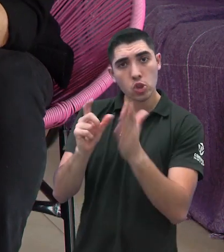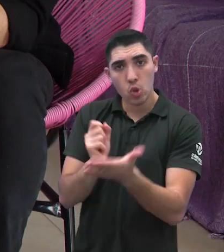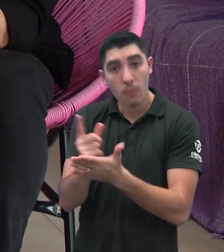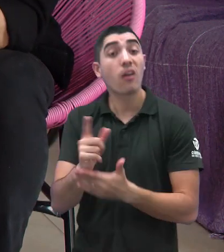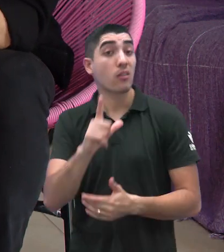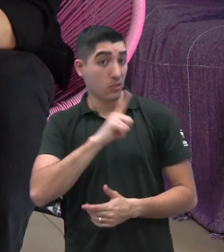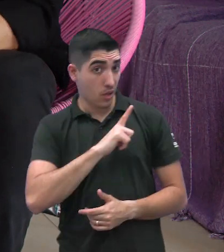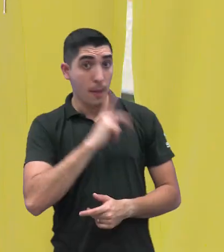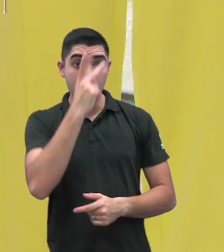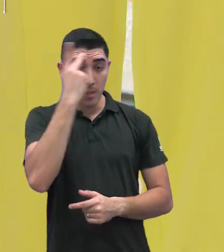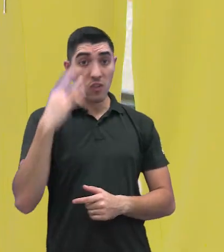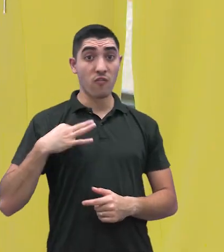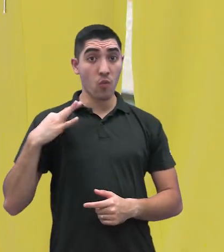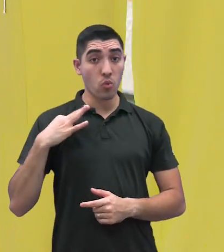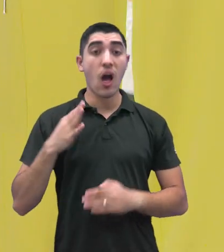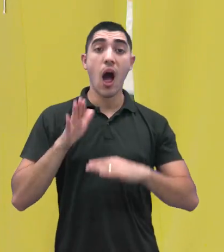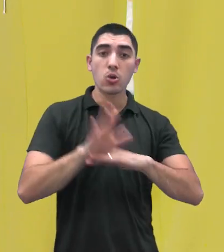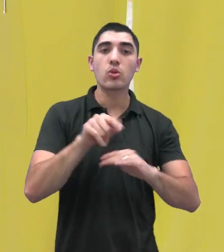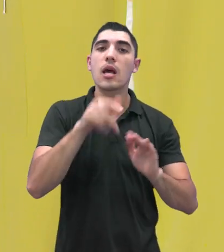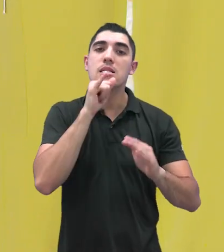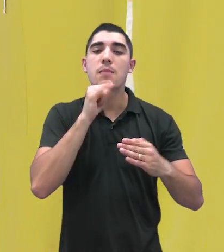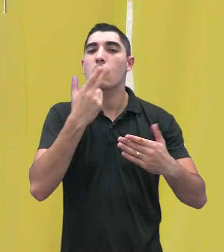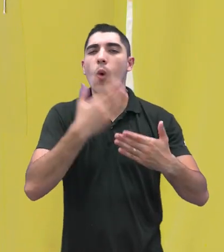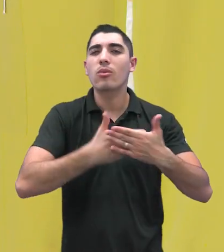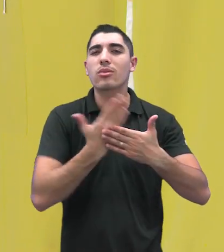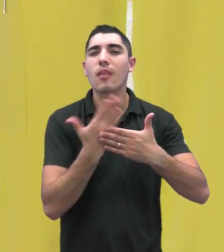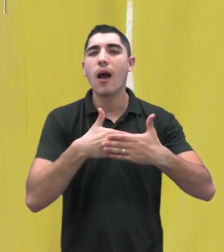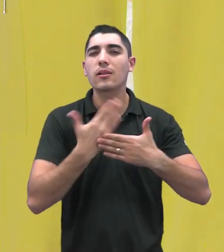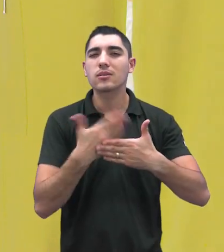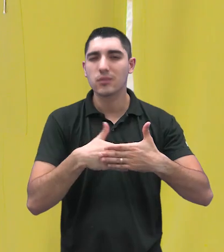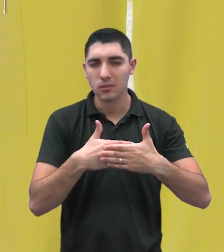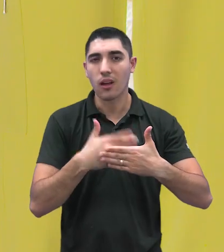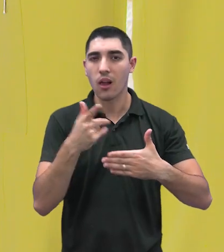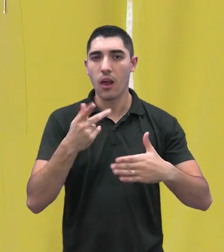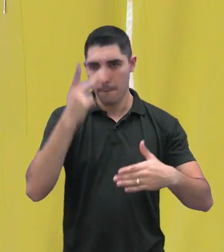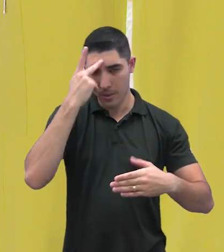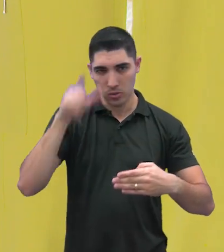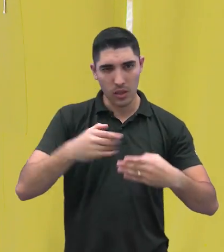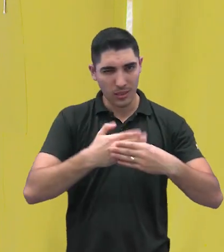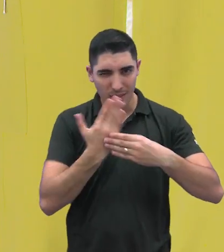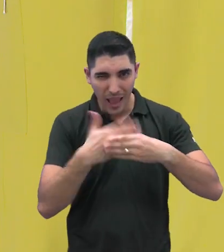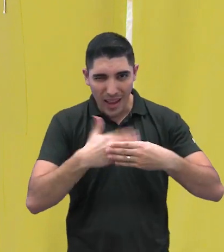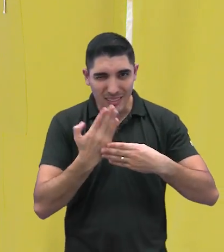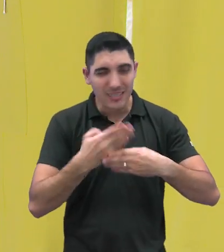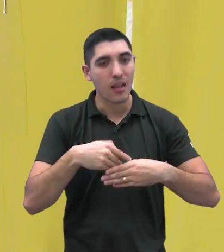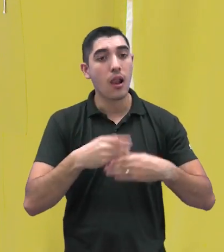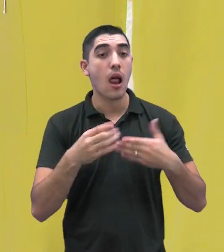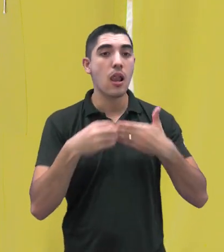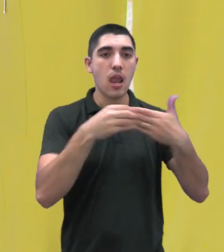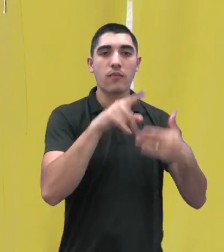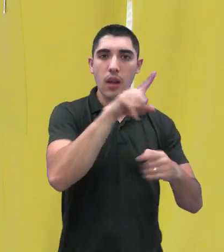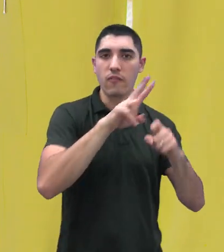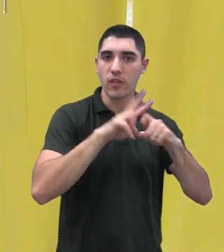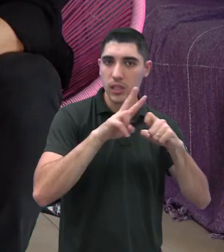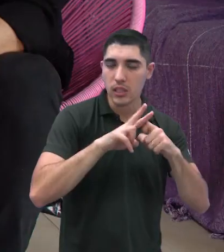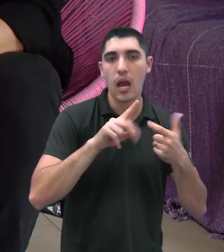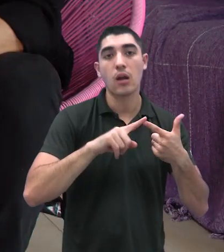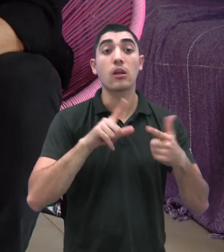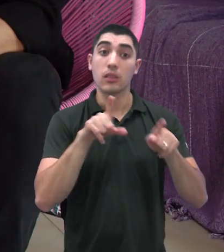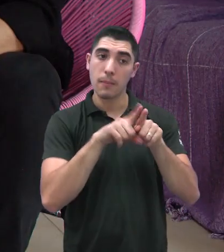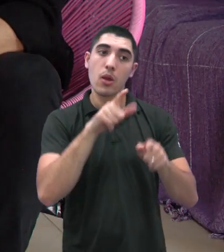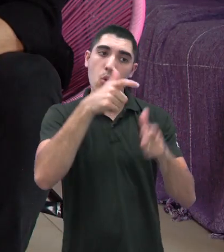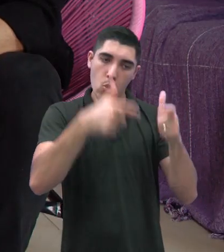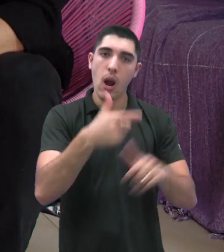A gente tem voluntários aqui que ajudam a gente com taxi dog para levar os cachorros nos veterinários, né? Porque a gente tem uma veterinária que vai no hotel que eu pago para eles